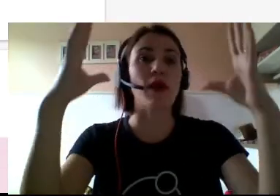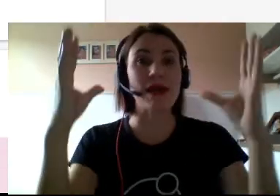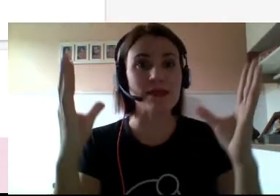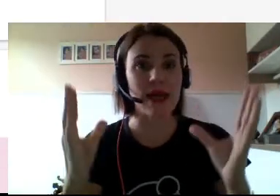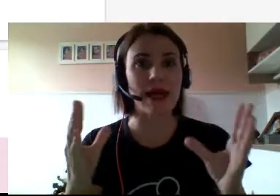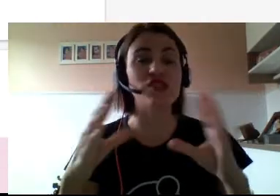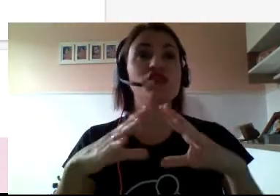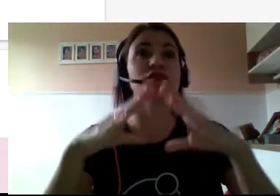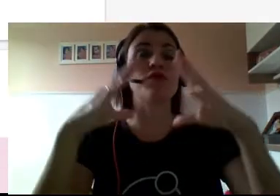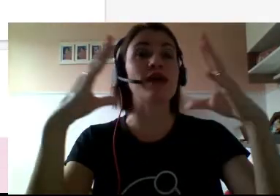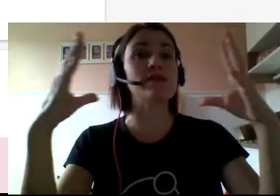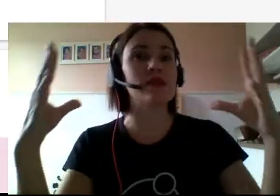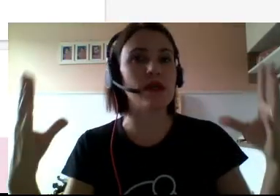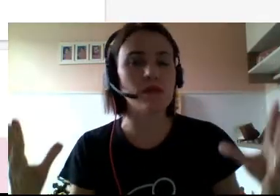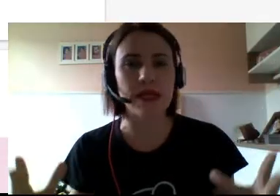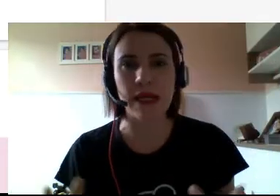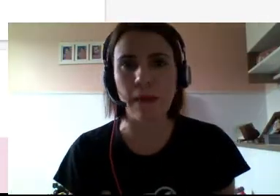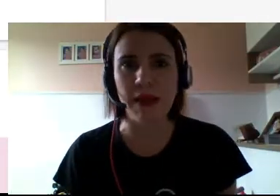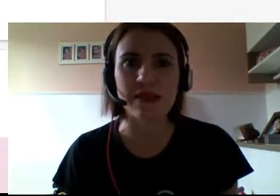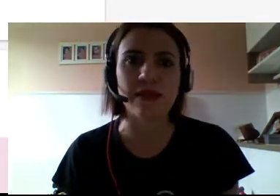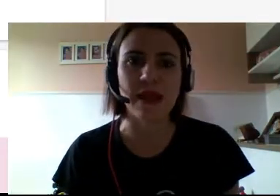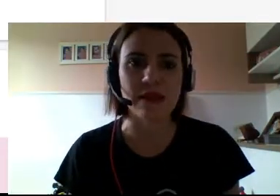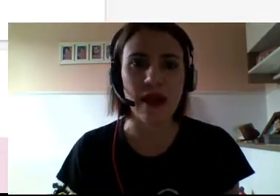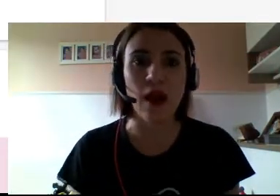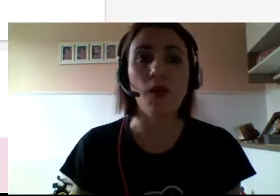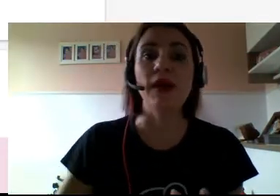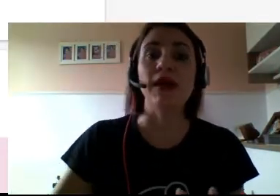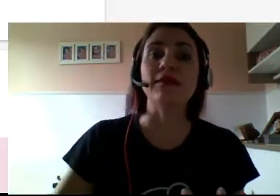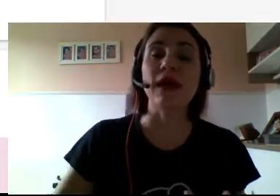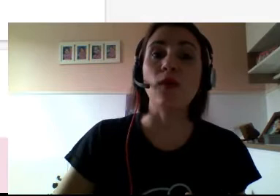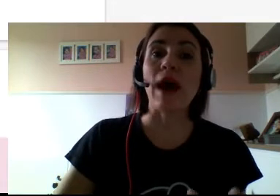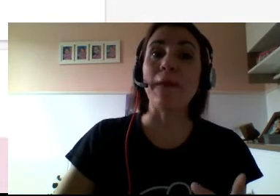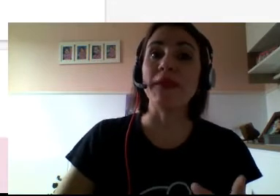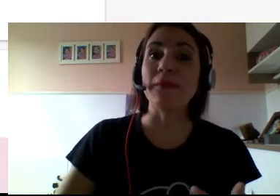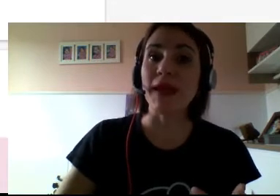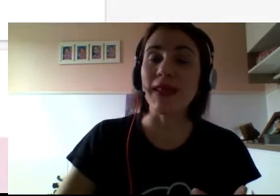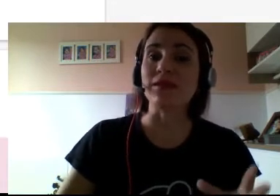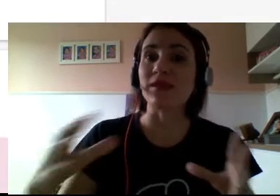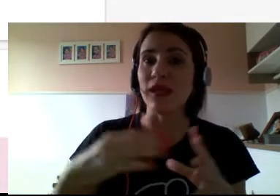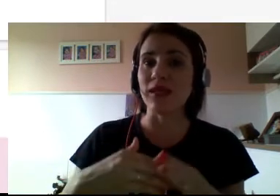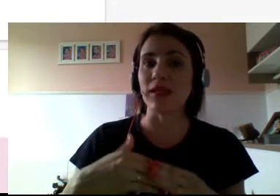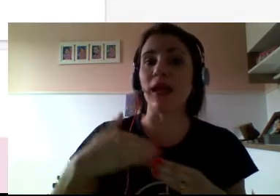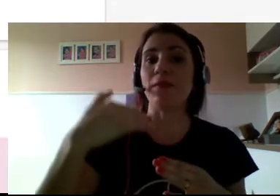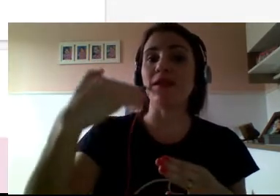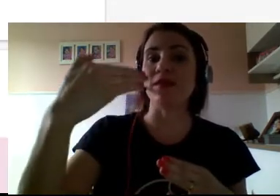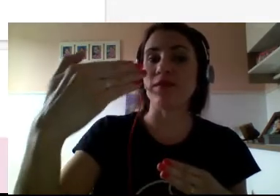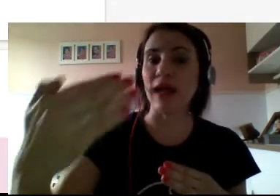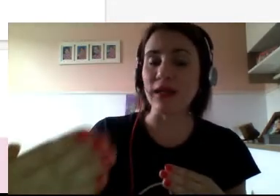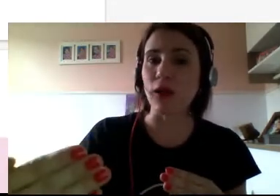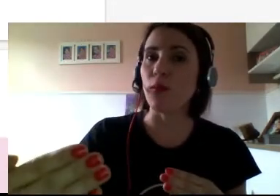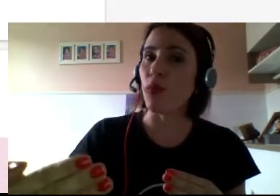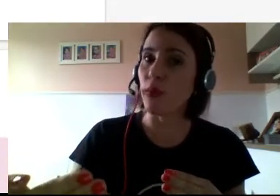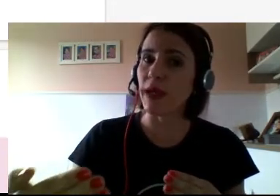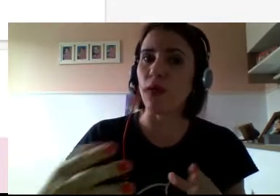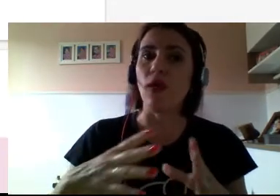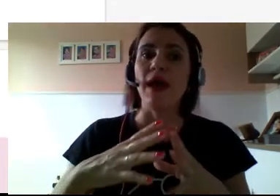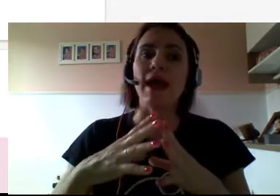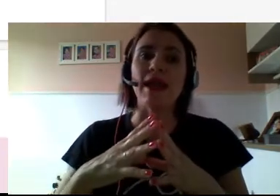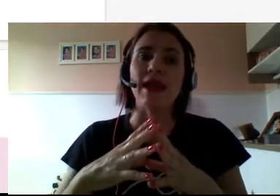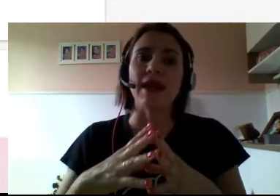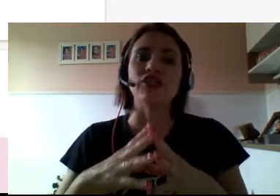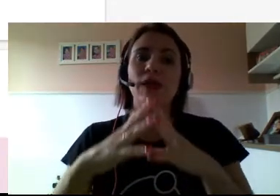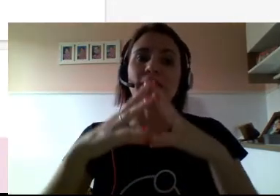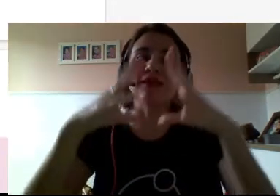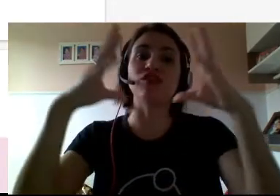então eu aceito um cartaz de divulgação daquela peça teatral bom então a primeira cena que é apresentada ao